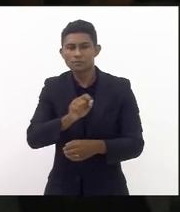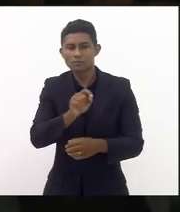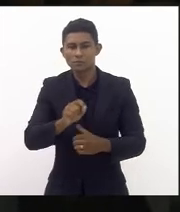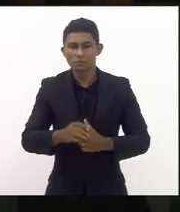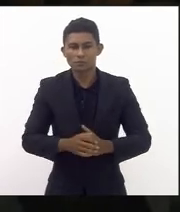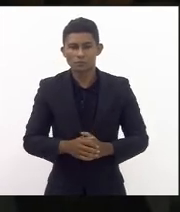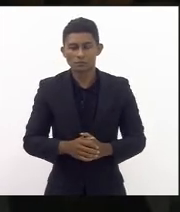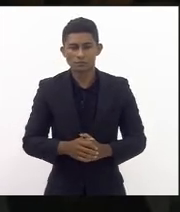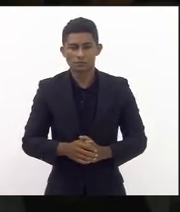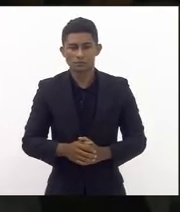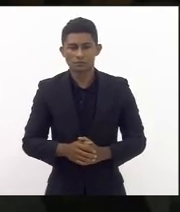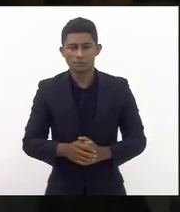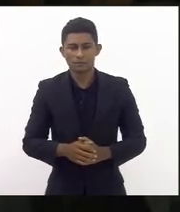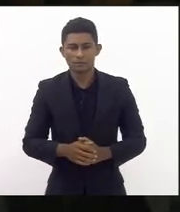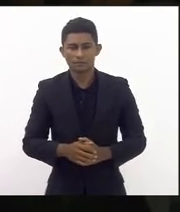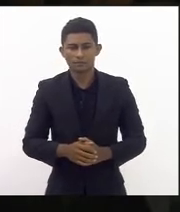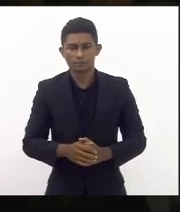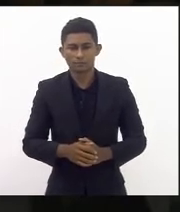dessas